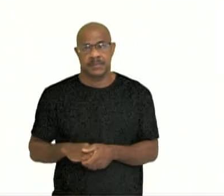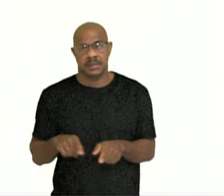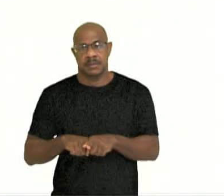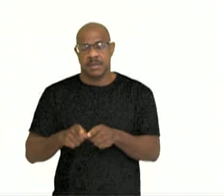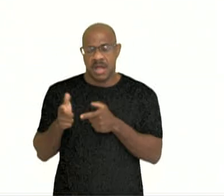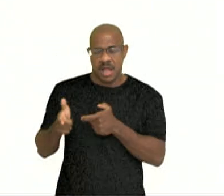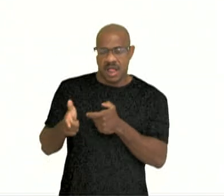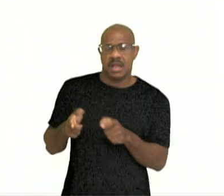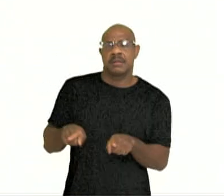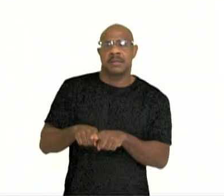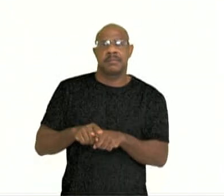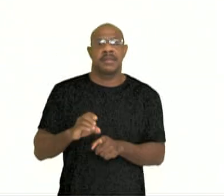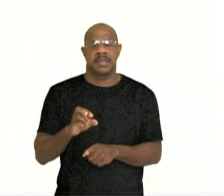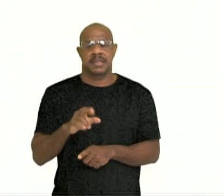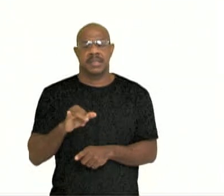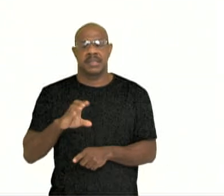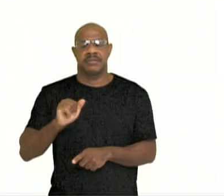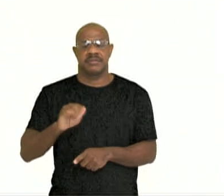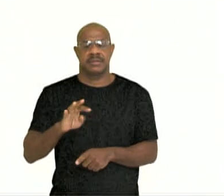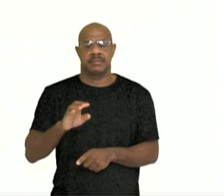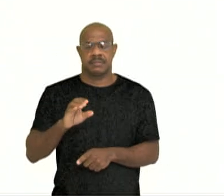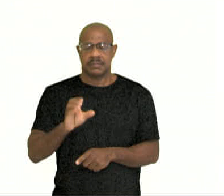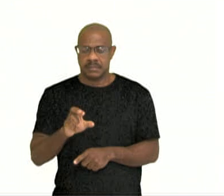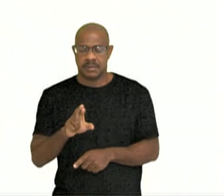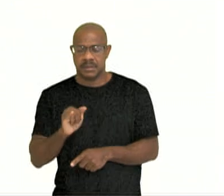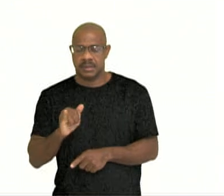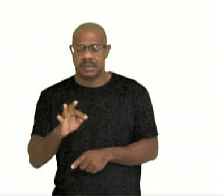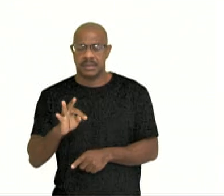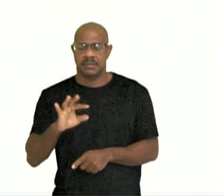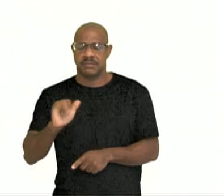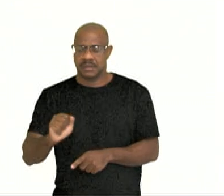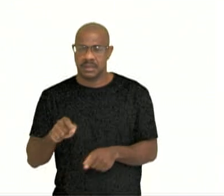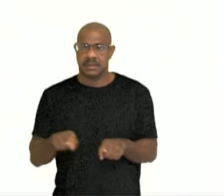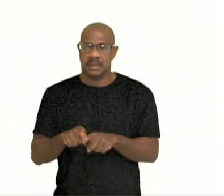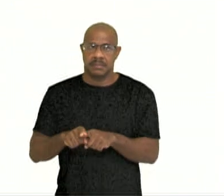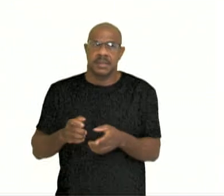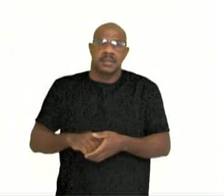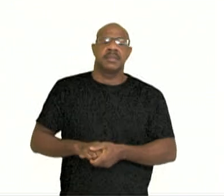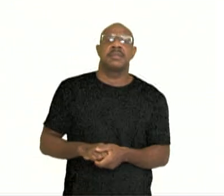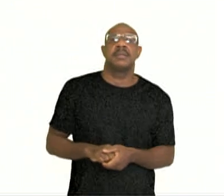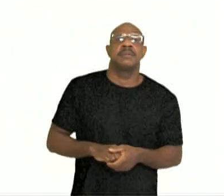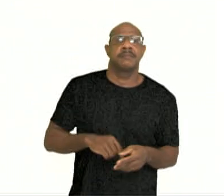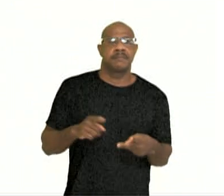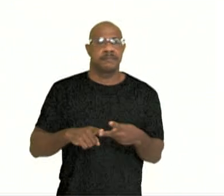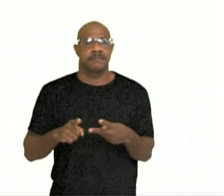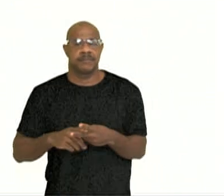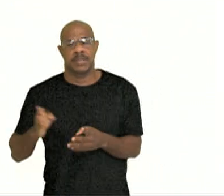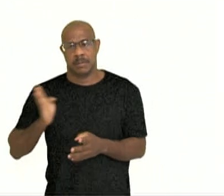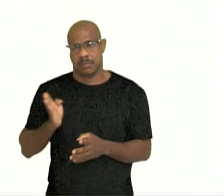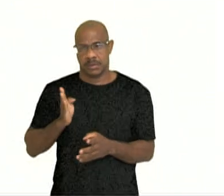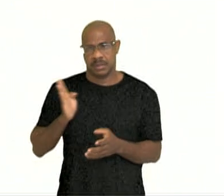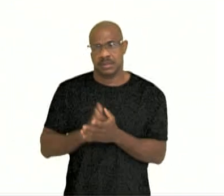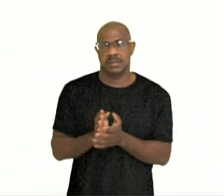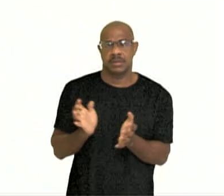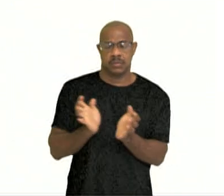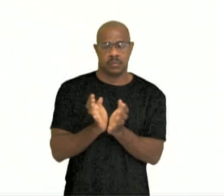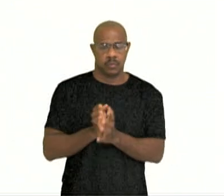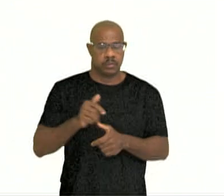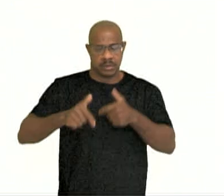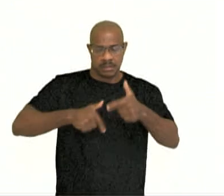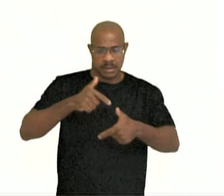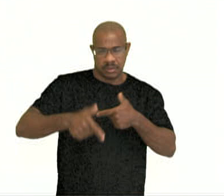para duas classes da sociedade, a nobreza, ou seja, os ricos, a burguesia, e o clero, que é a classe